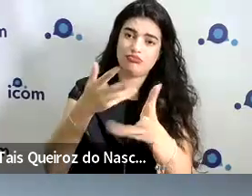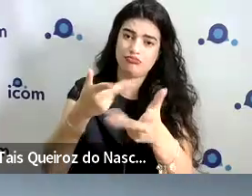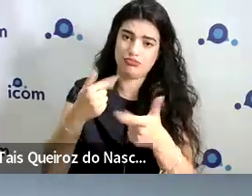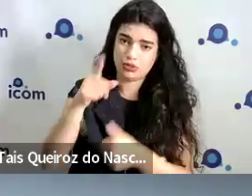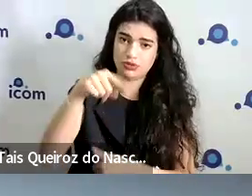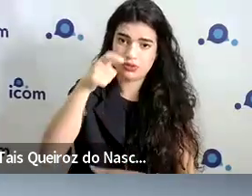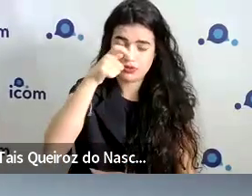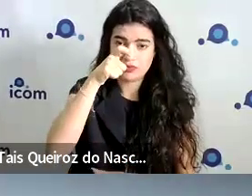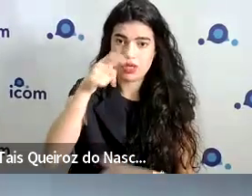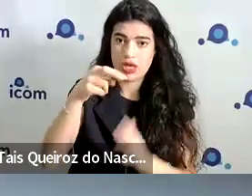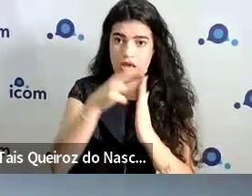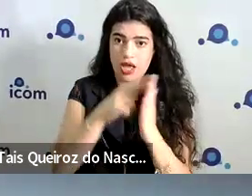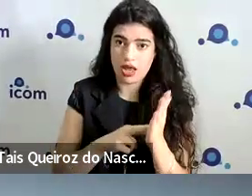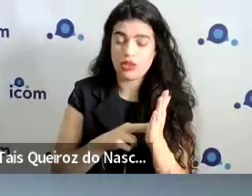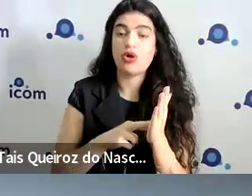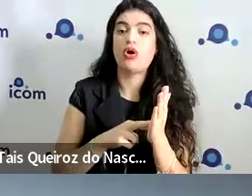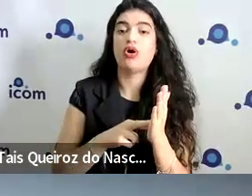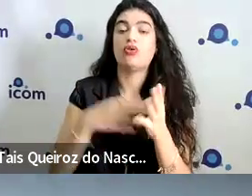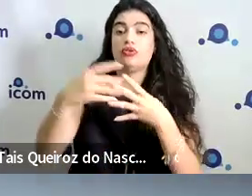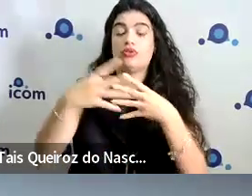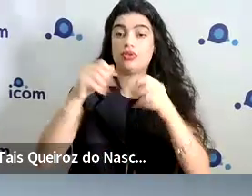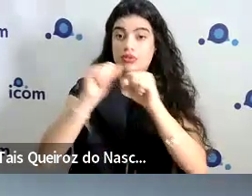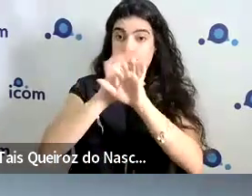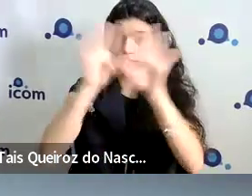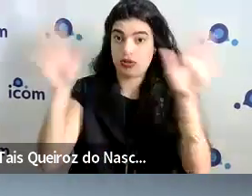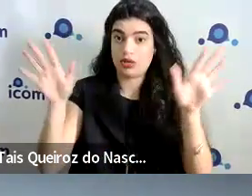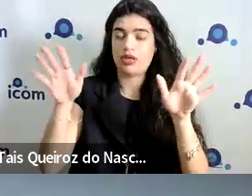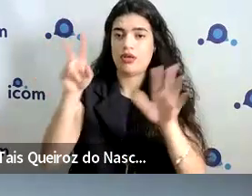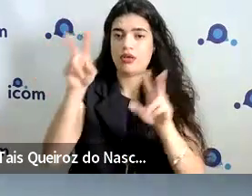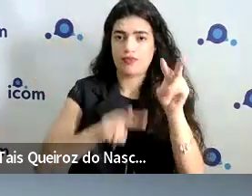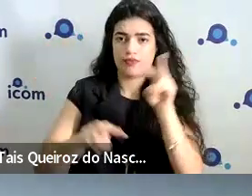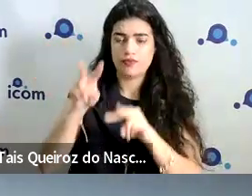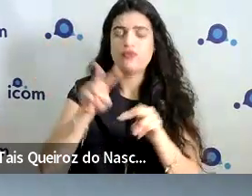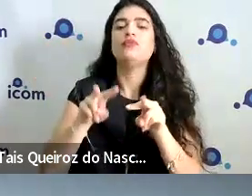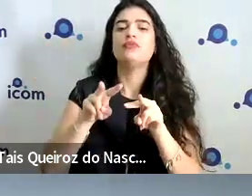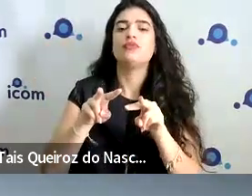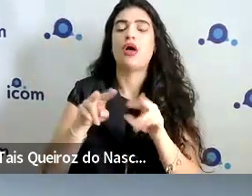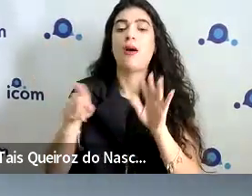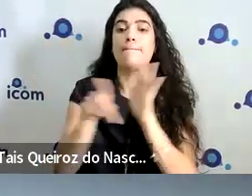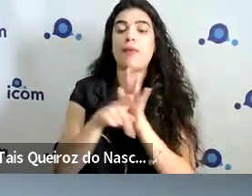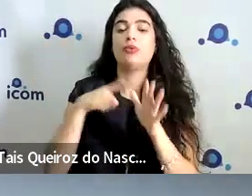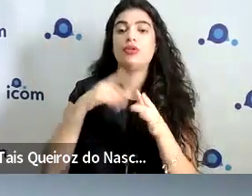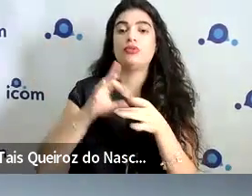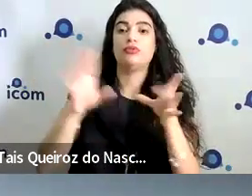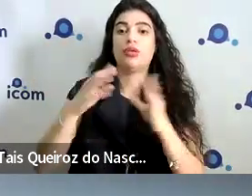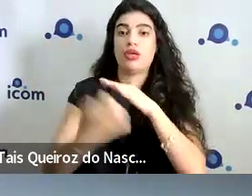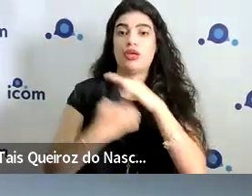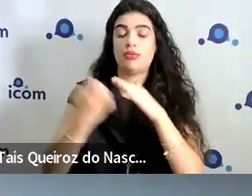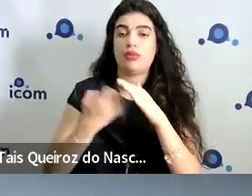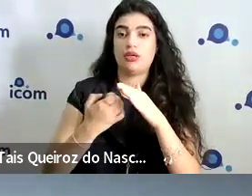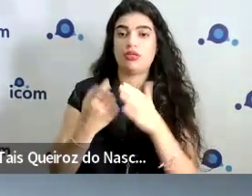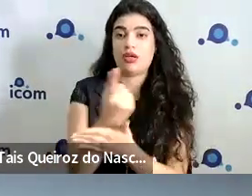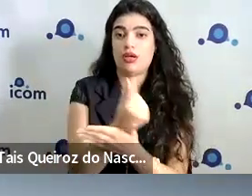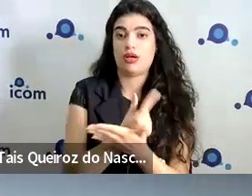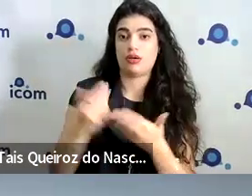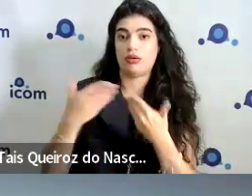visto, os relatórios de transparência fiscal que foram emitidos por algumas empresas de capital aberto do Brasil.